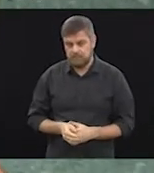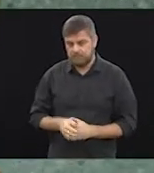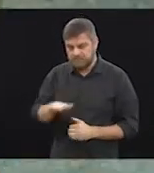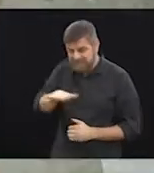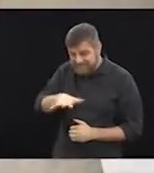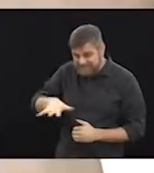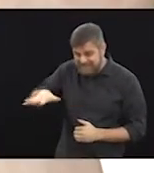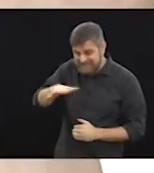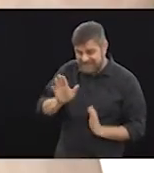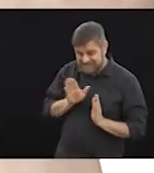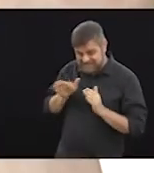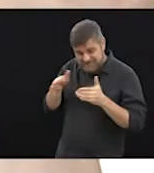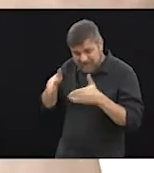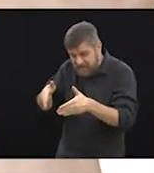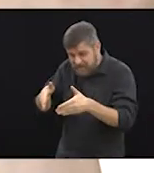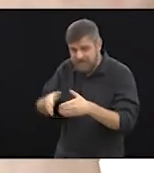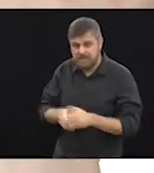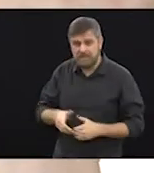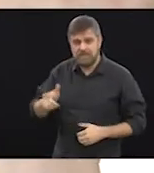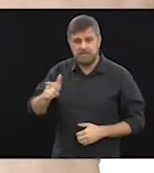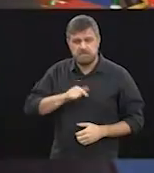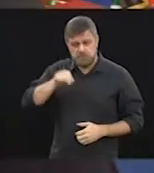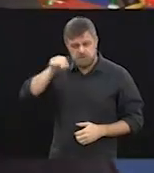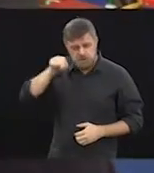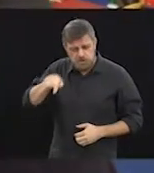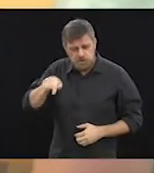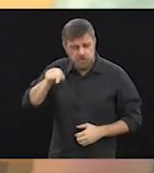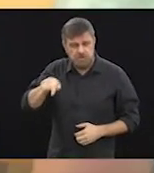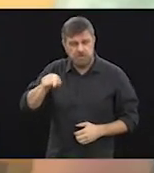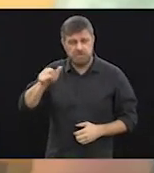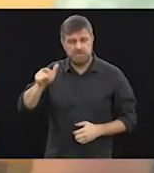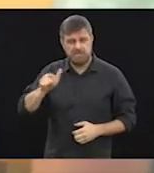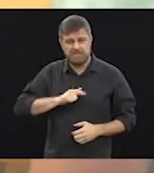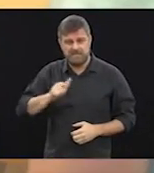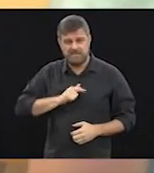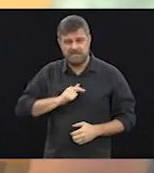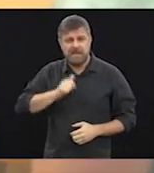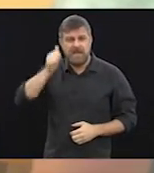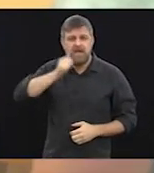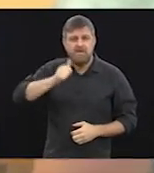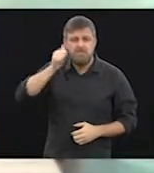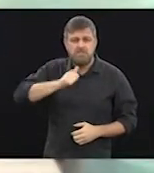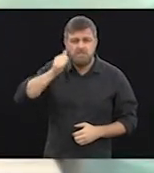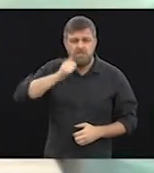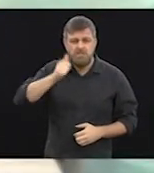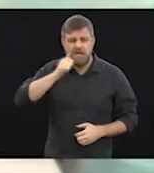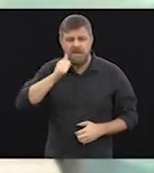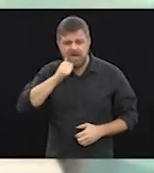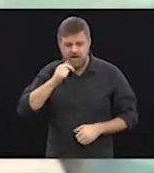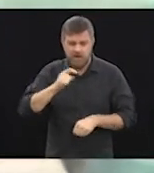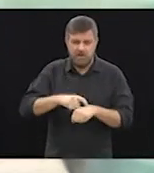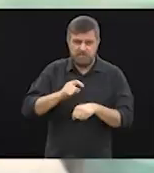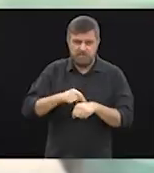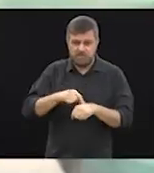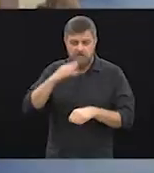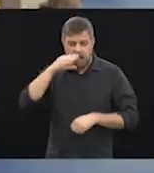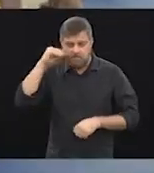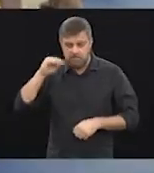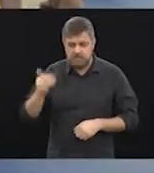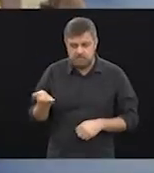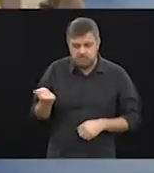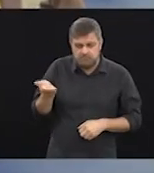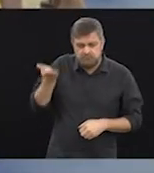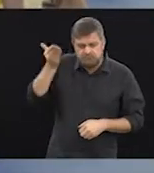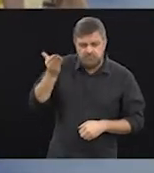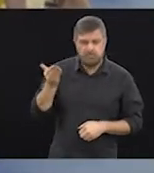nessa área, existiam muitas moças na fase